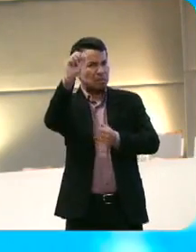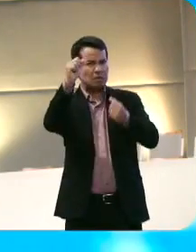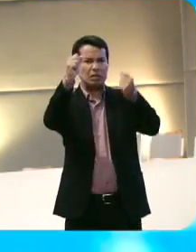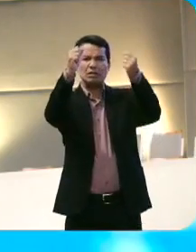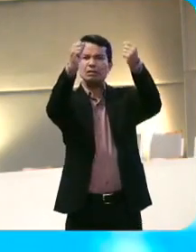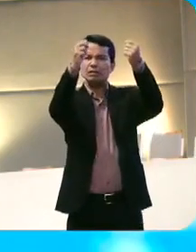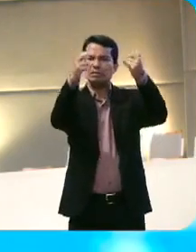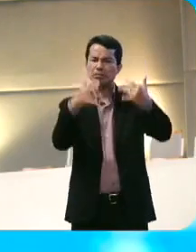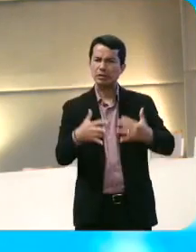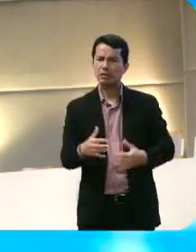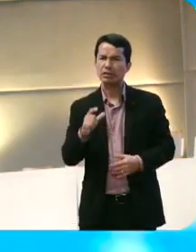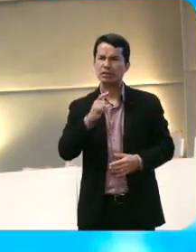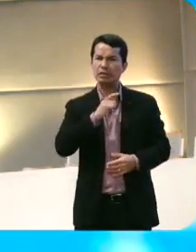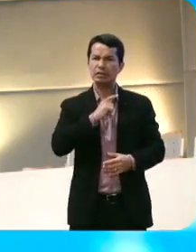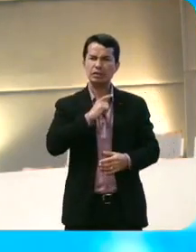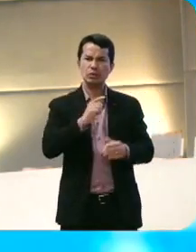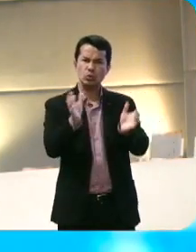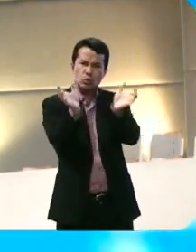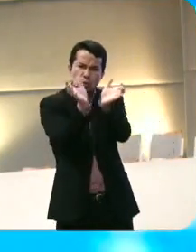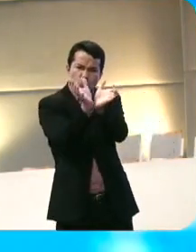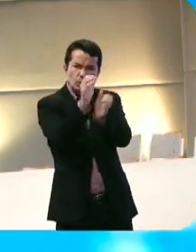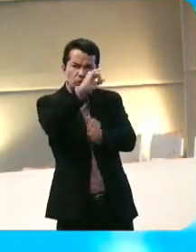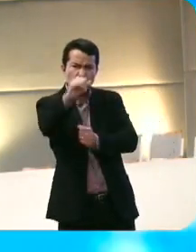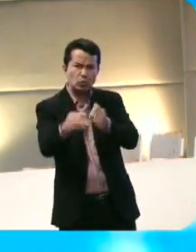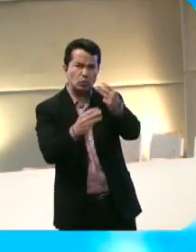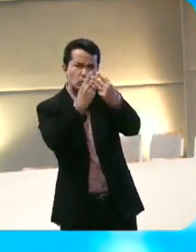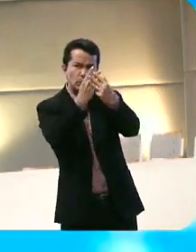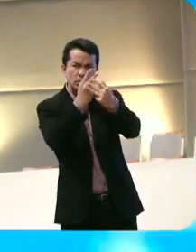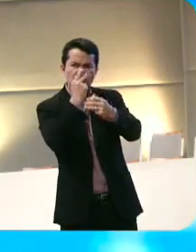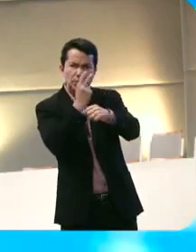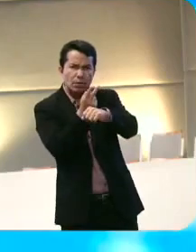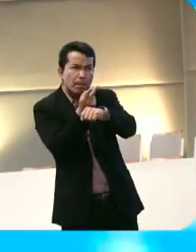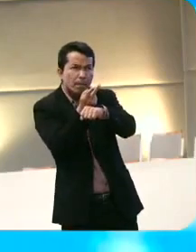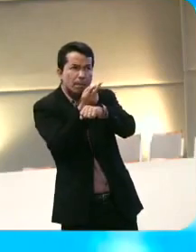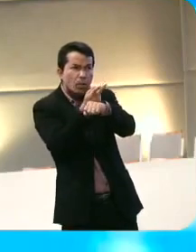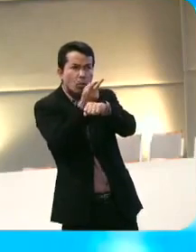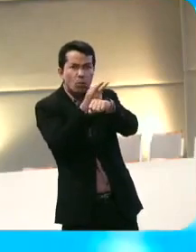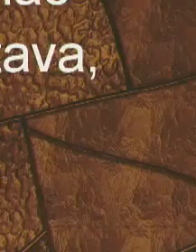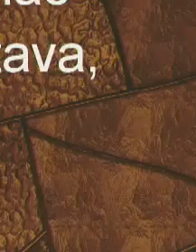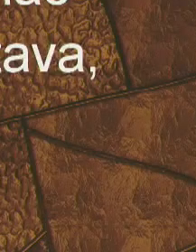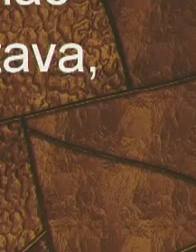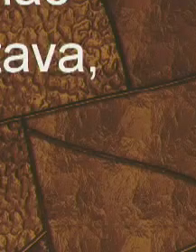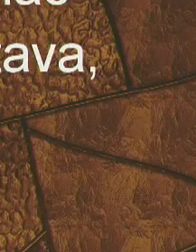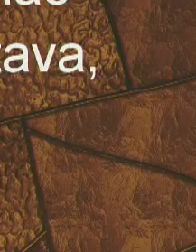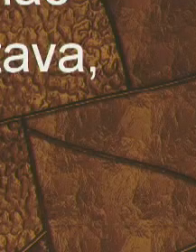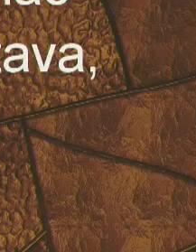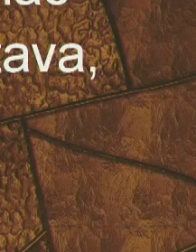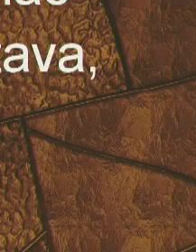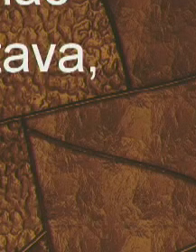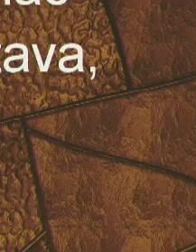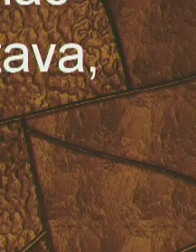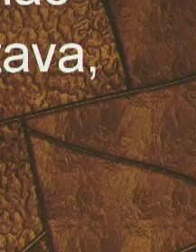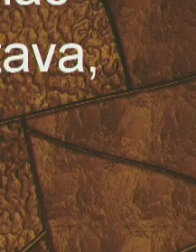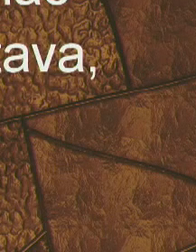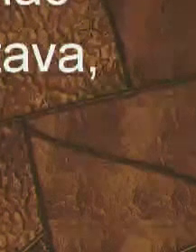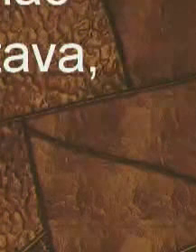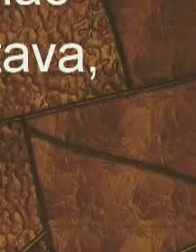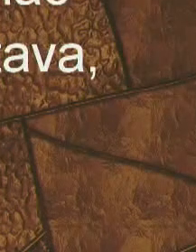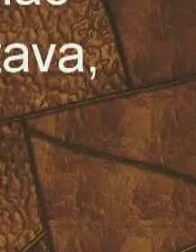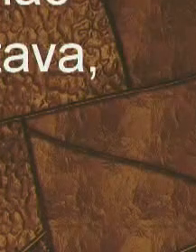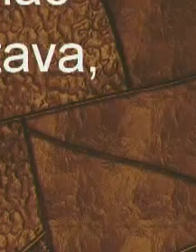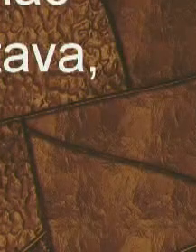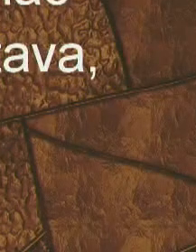em busca da nuvem. O versículo 22 diz: quer a nuvem ficasse sobre o tabernáculo 2